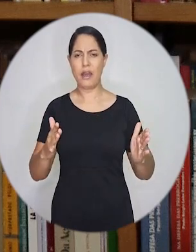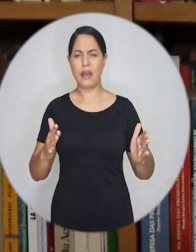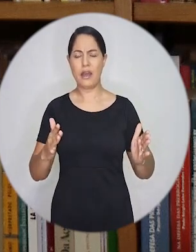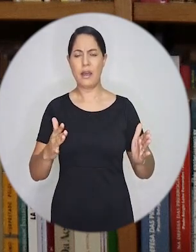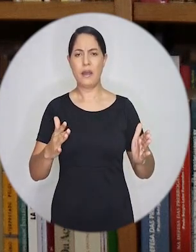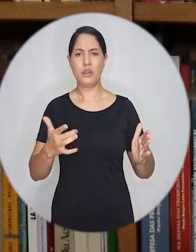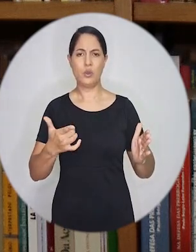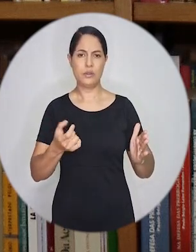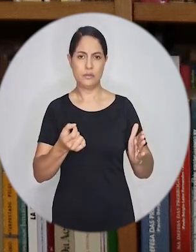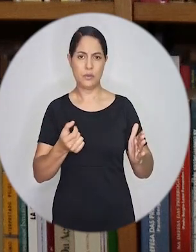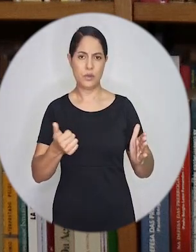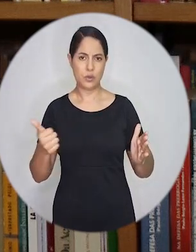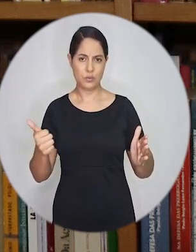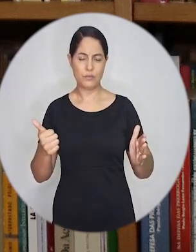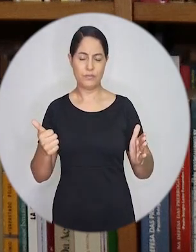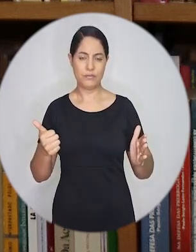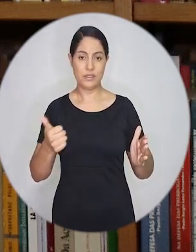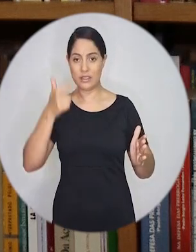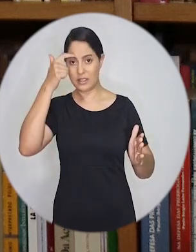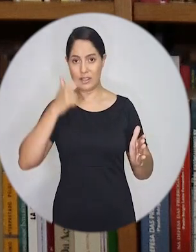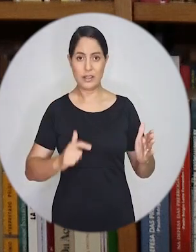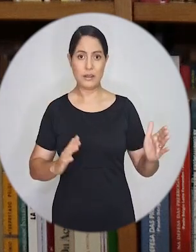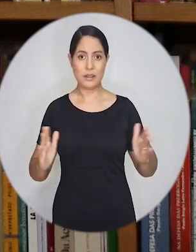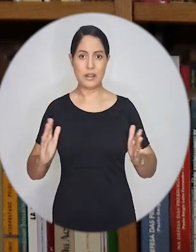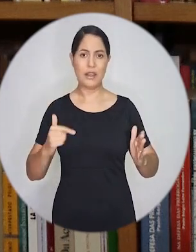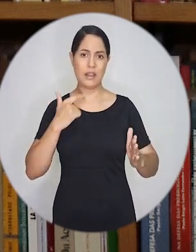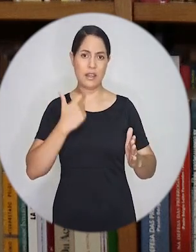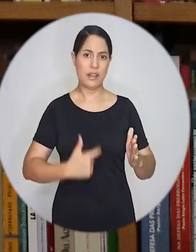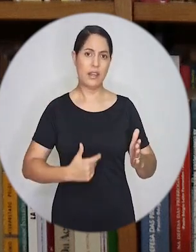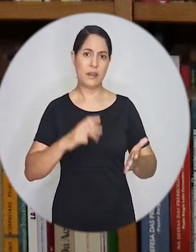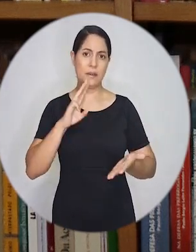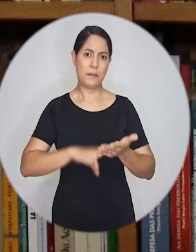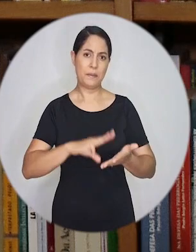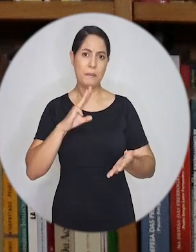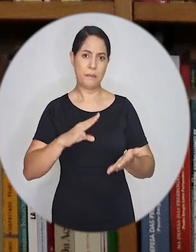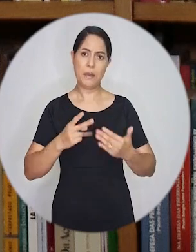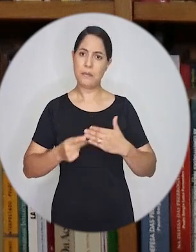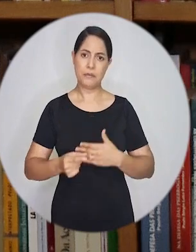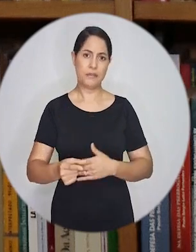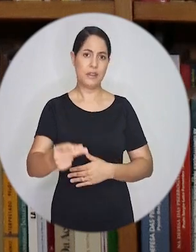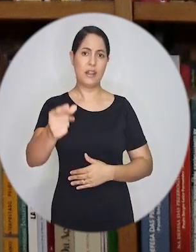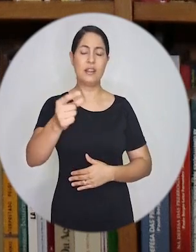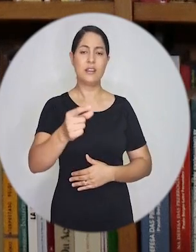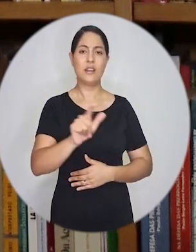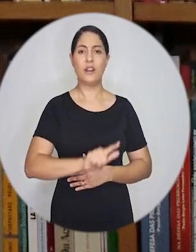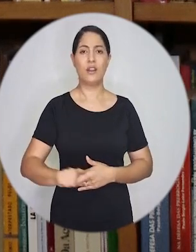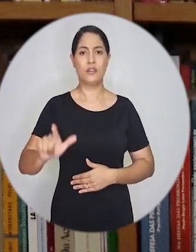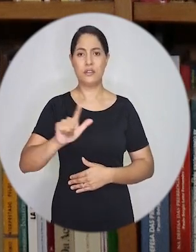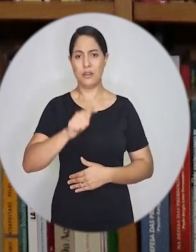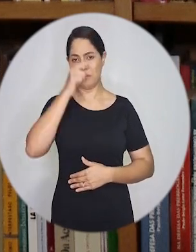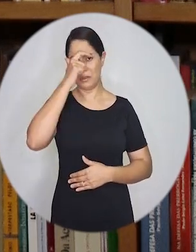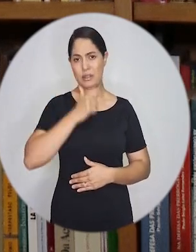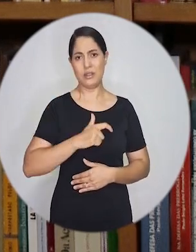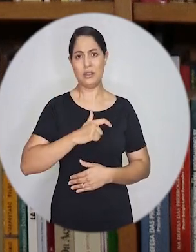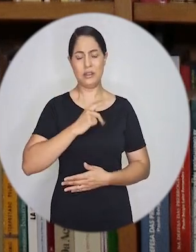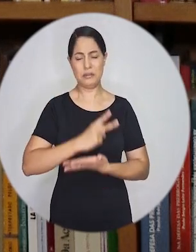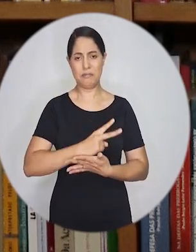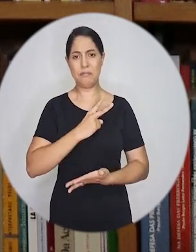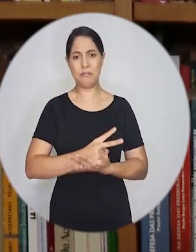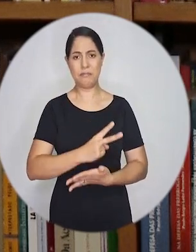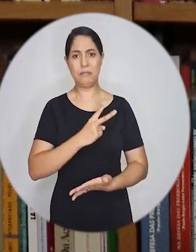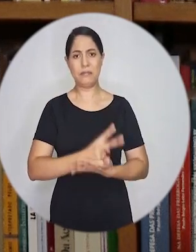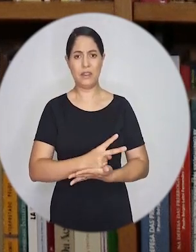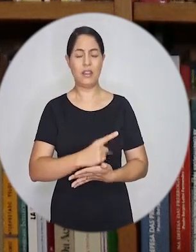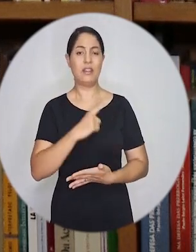até 2001 e de lá para cá sou membro honorário vitalício e sempre